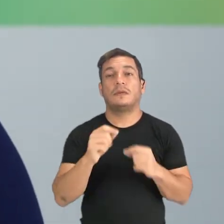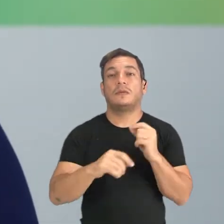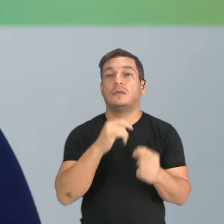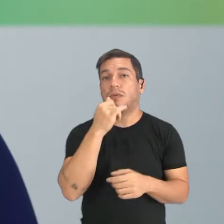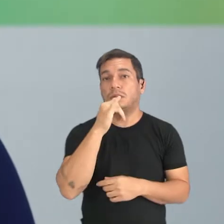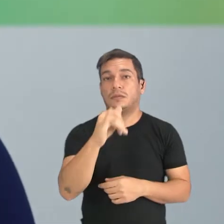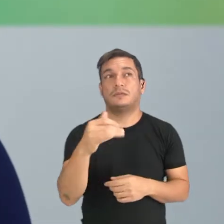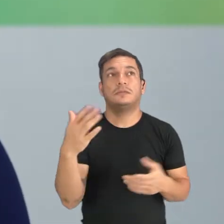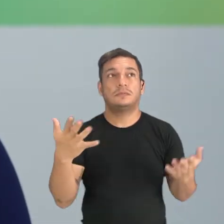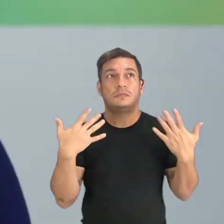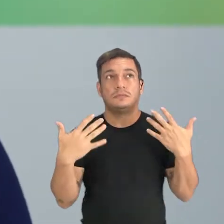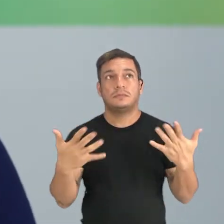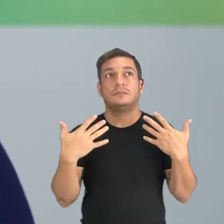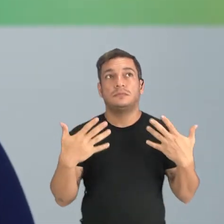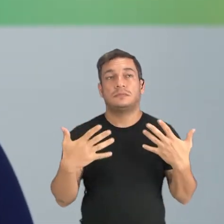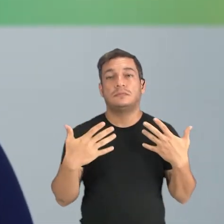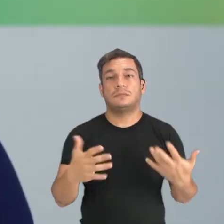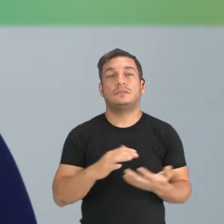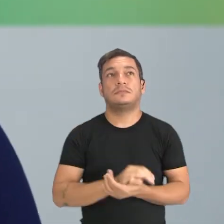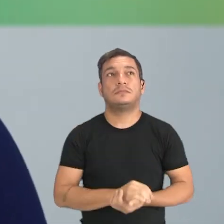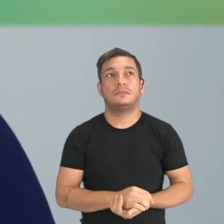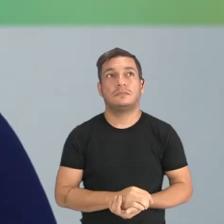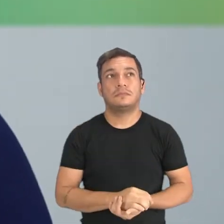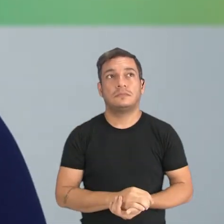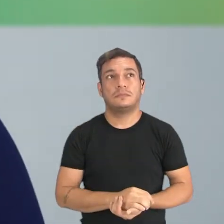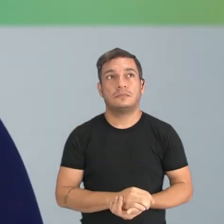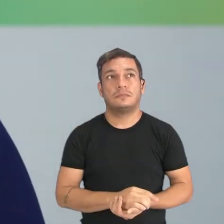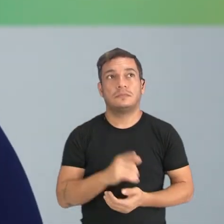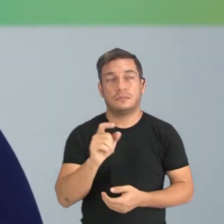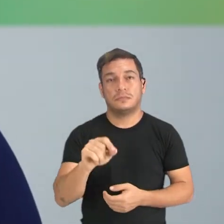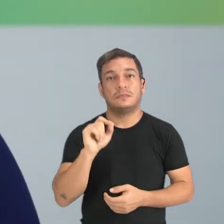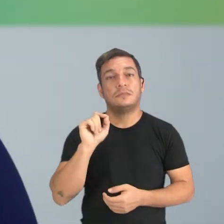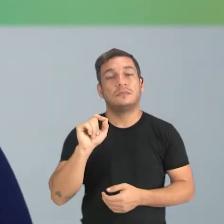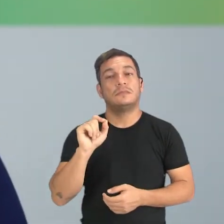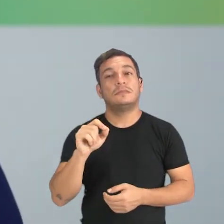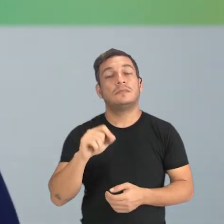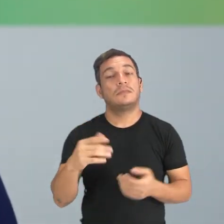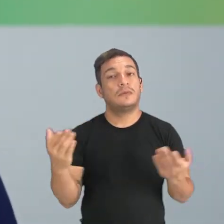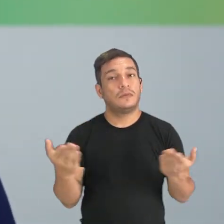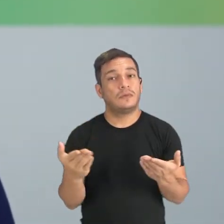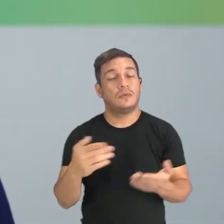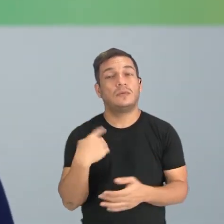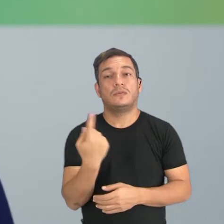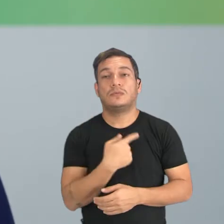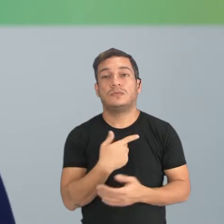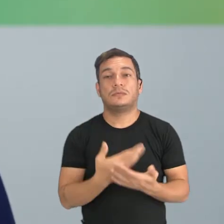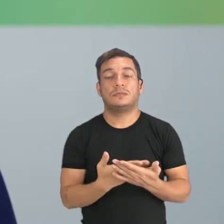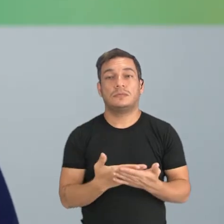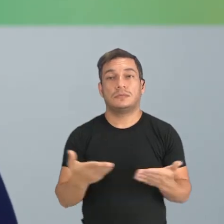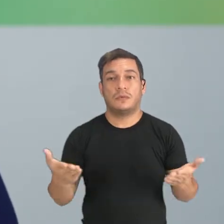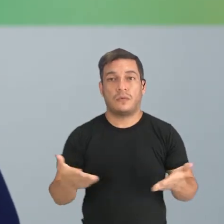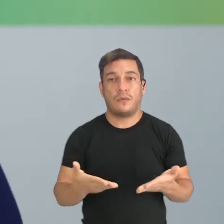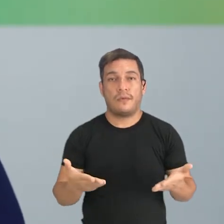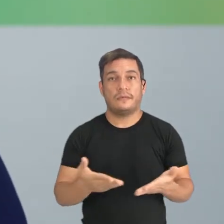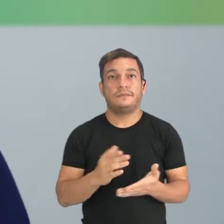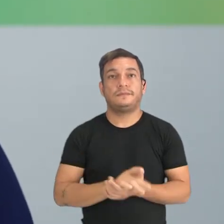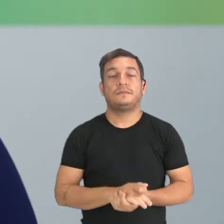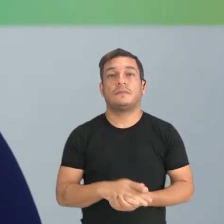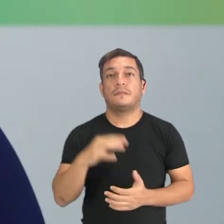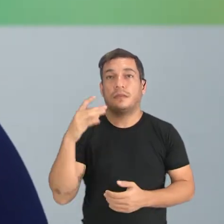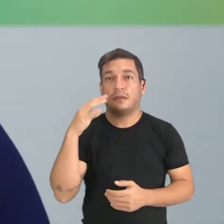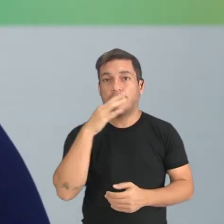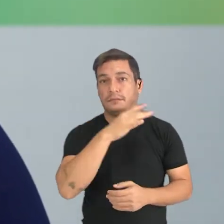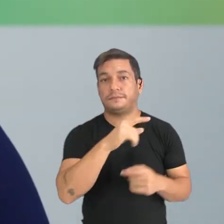energia e calor, aquecimento. E é sobre isso que nós vamos estudar agora. Aquecimento